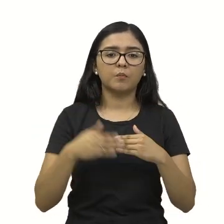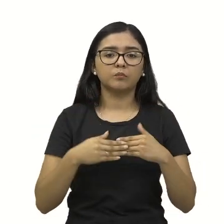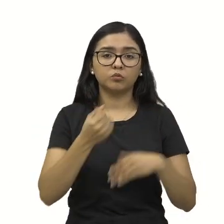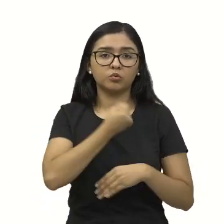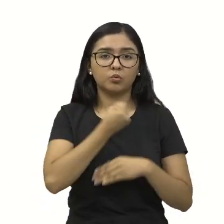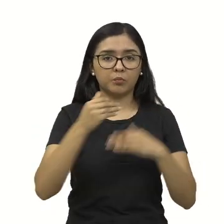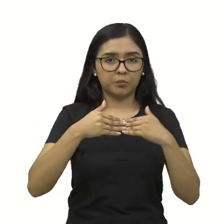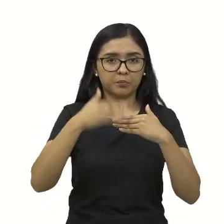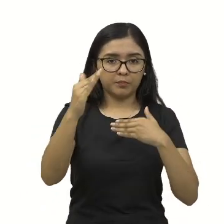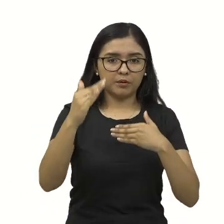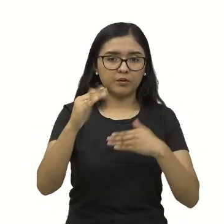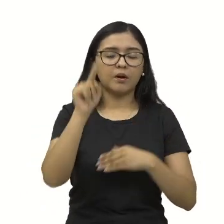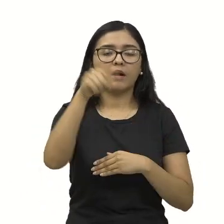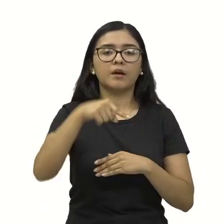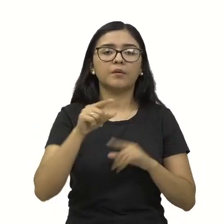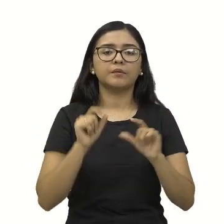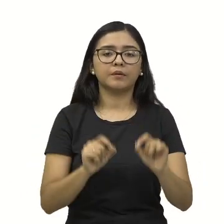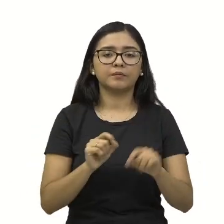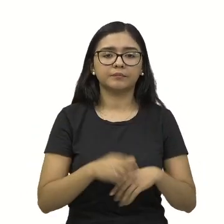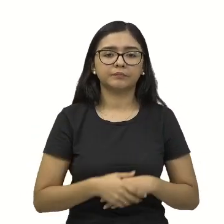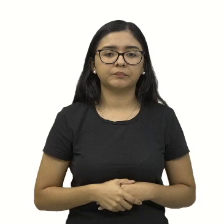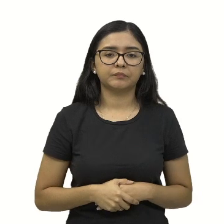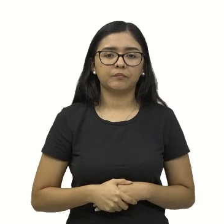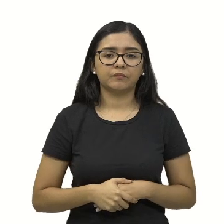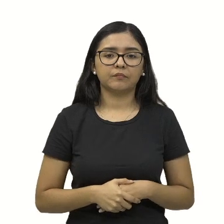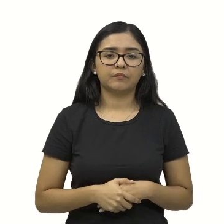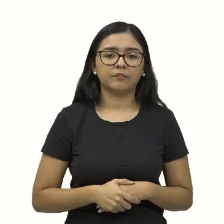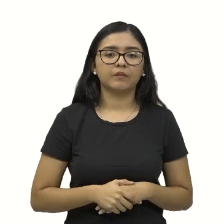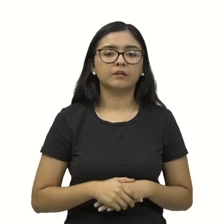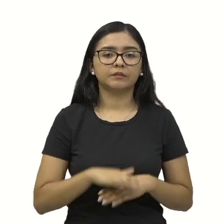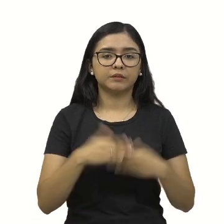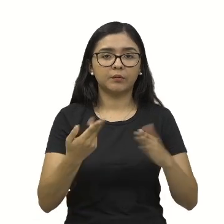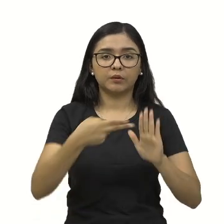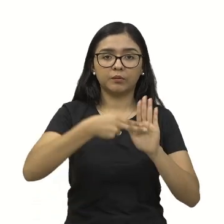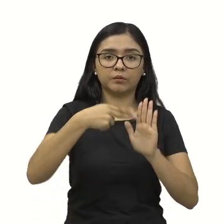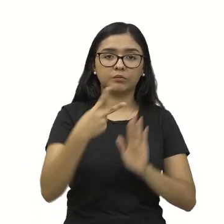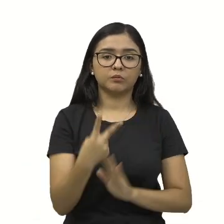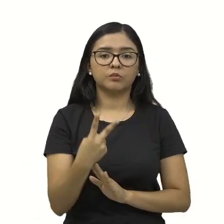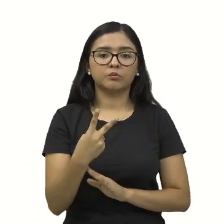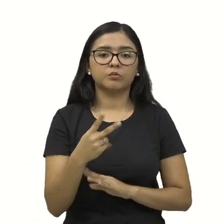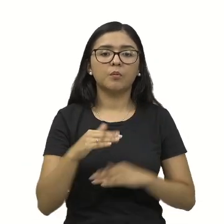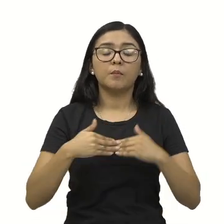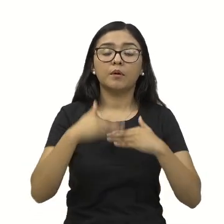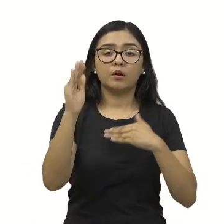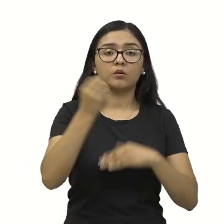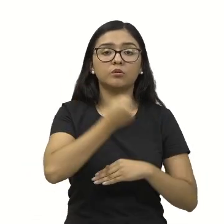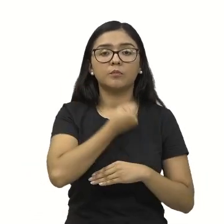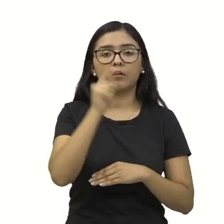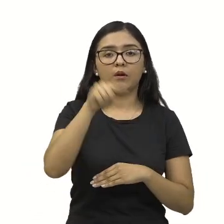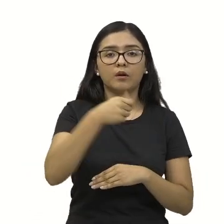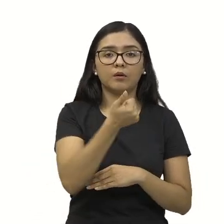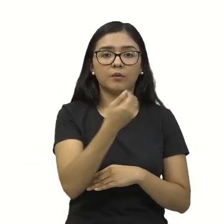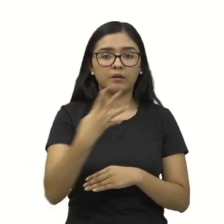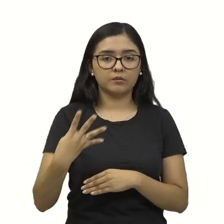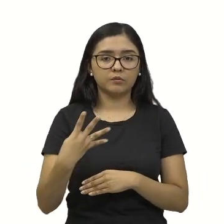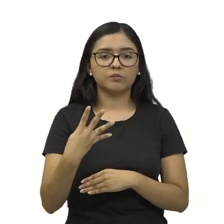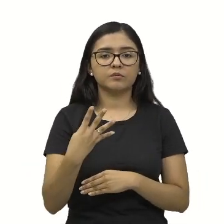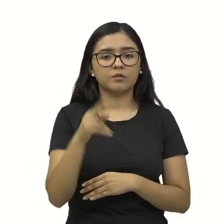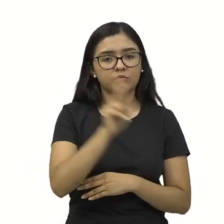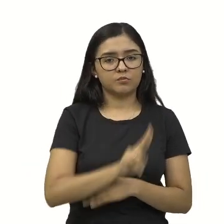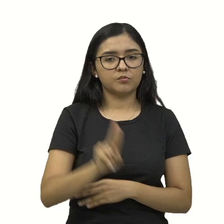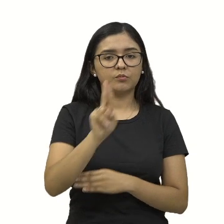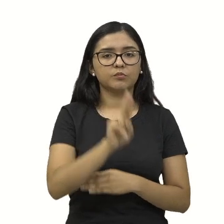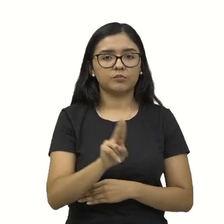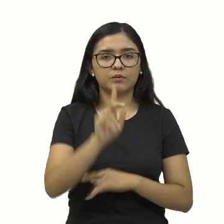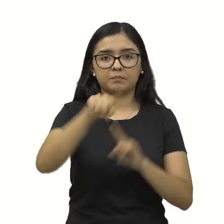Então, nesse caso aqui, ó, a subtração, a diferença vai dar 2. Como o maior número, nesse caso aí, é o 14, e o sinal